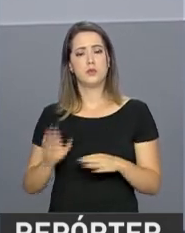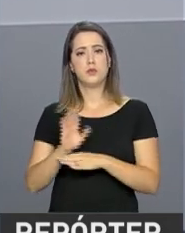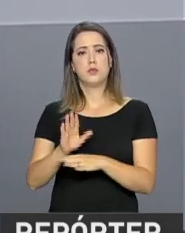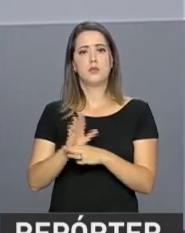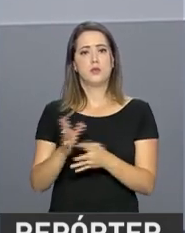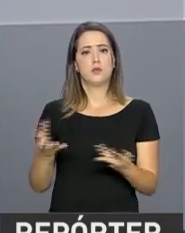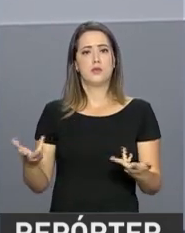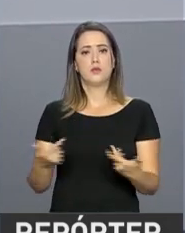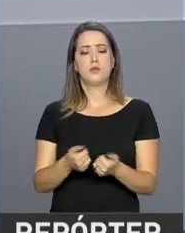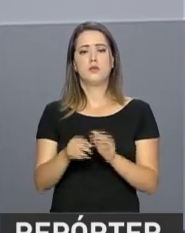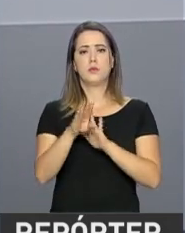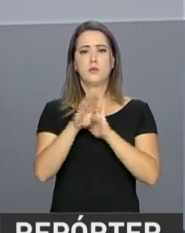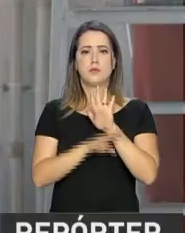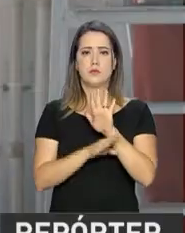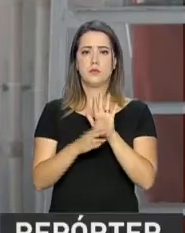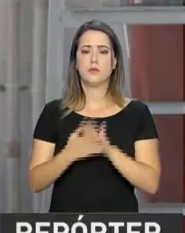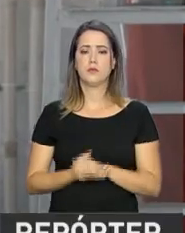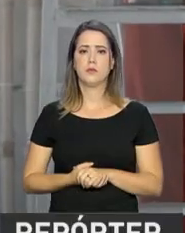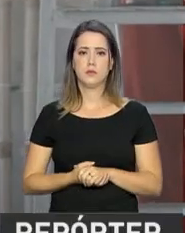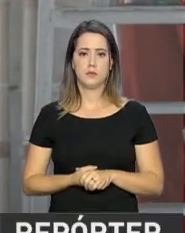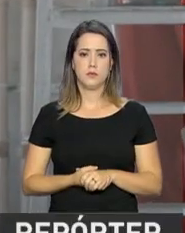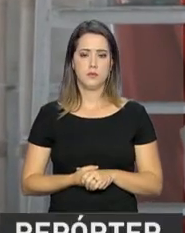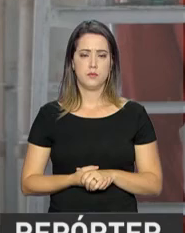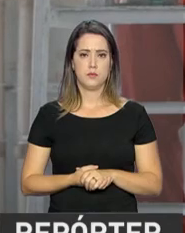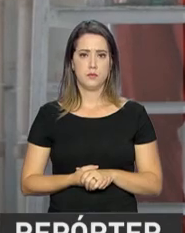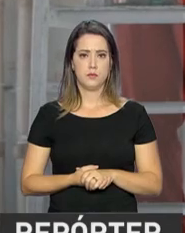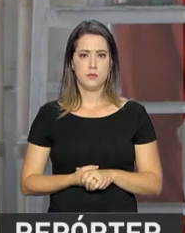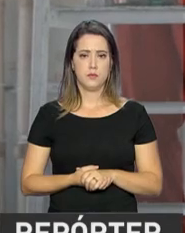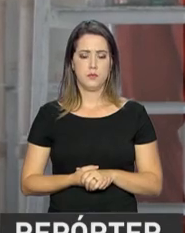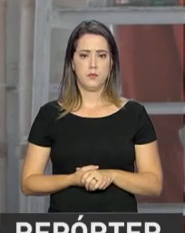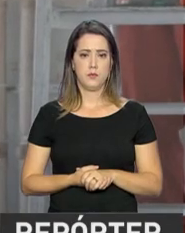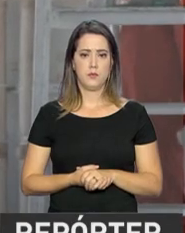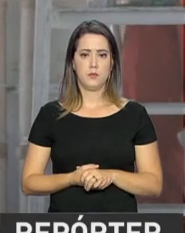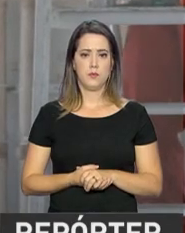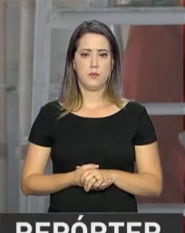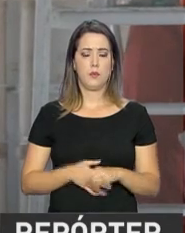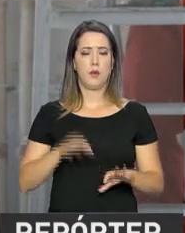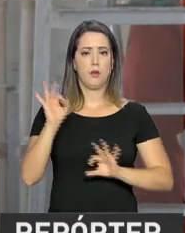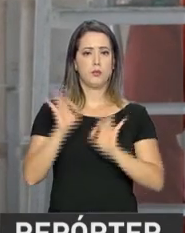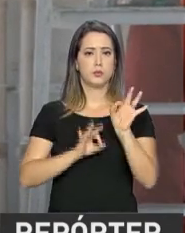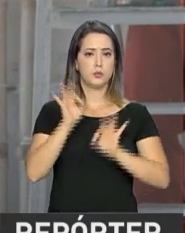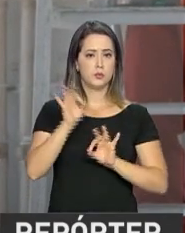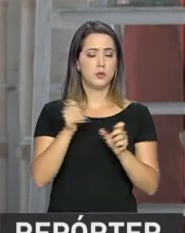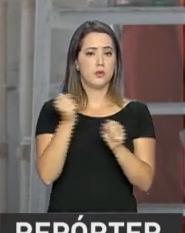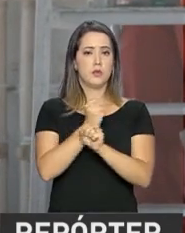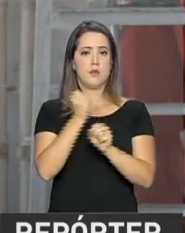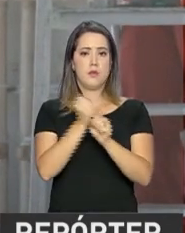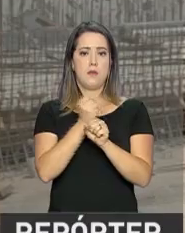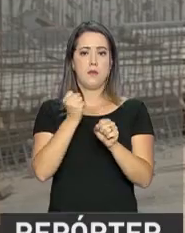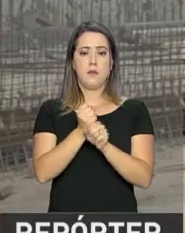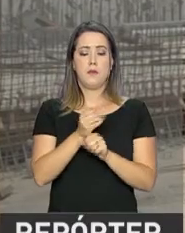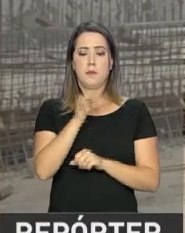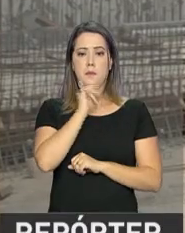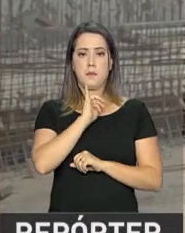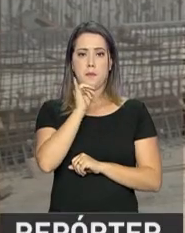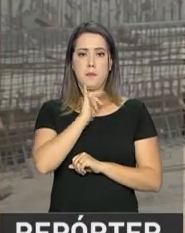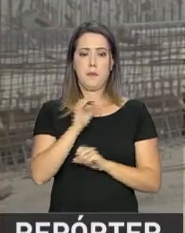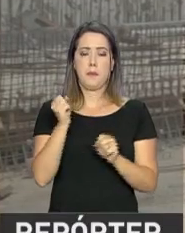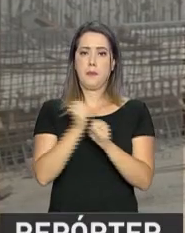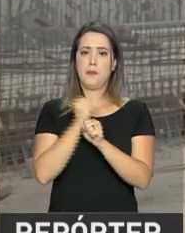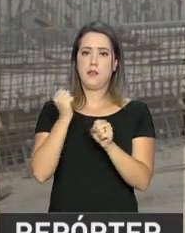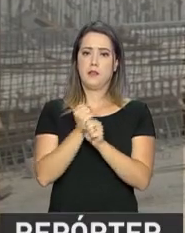dos projetos para execução de uma obra de infraestrutura por exemplo as